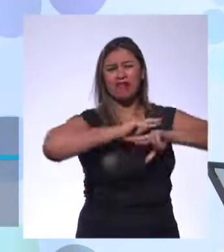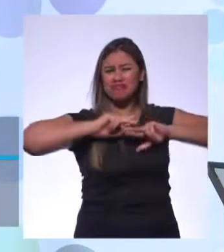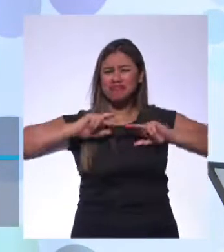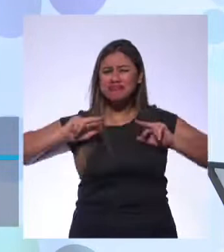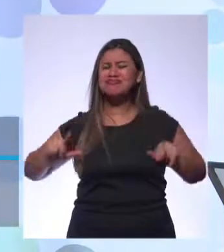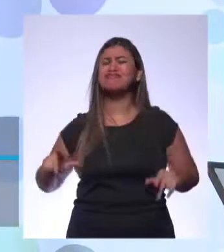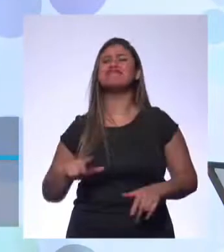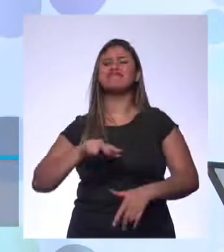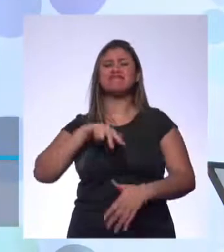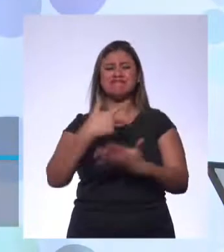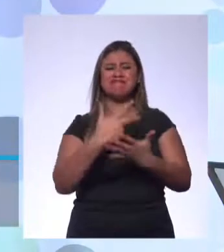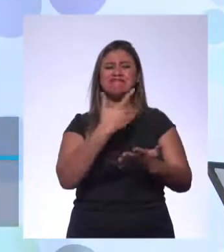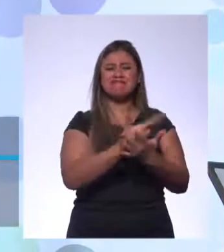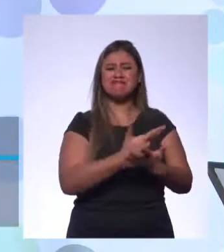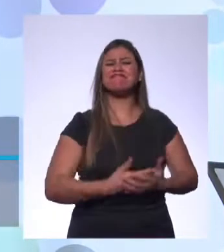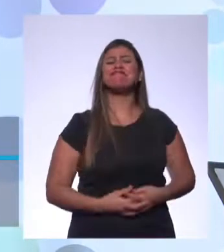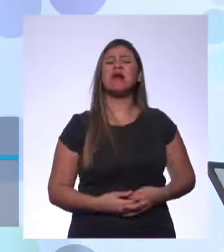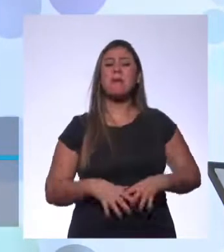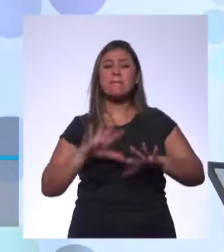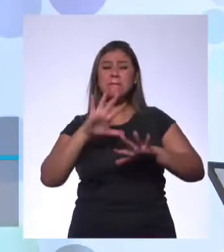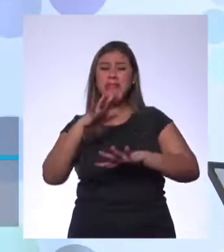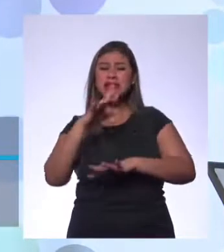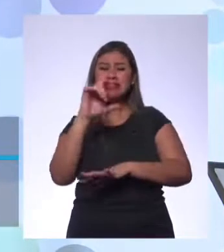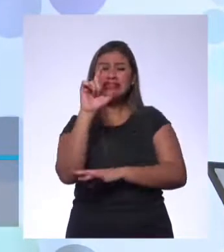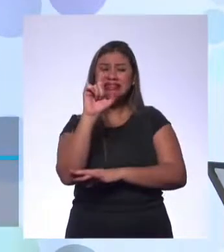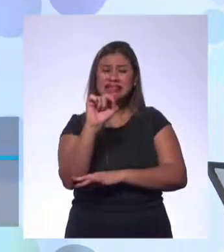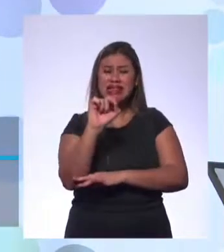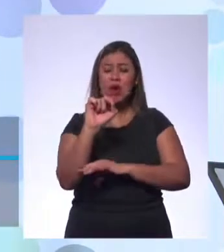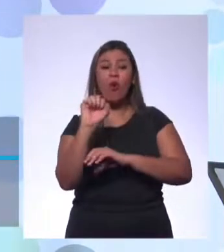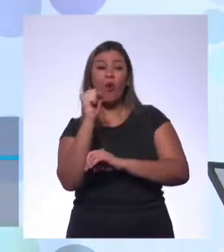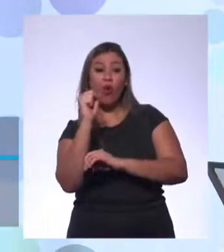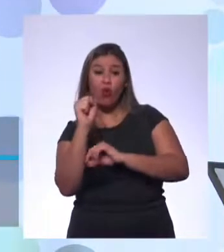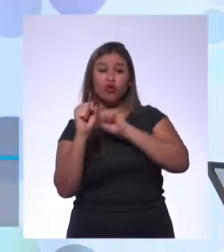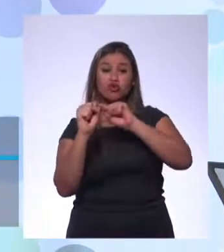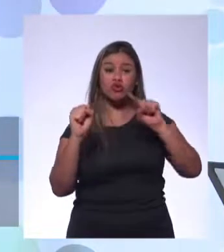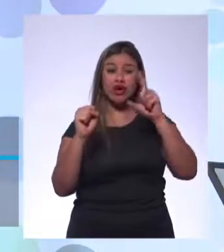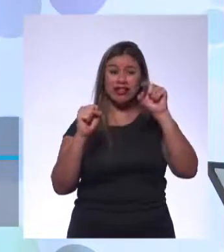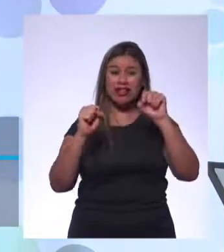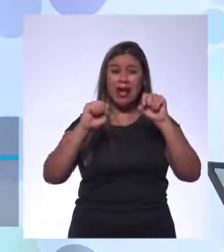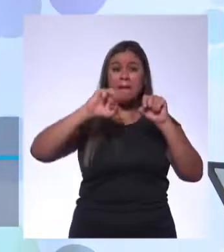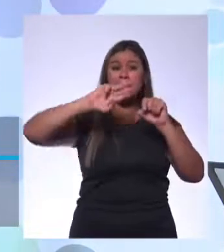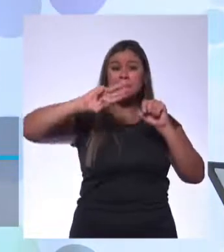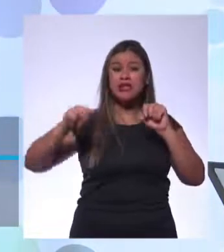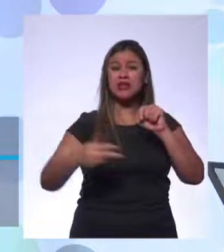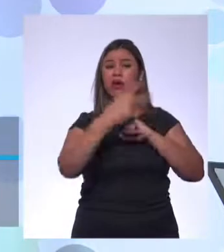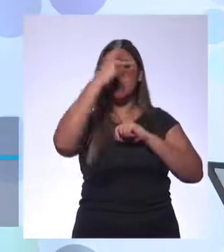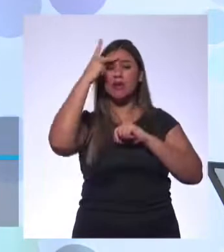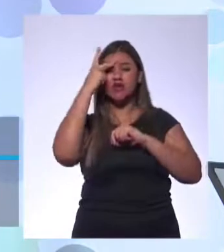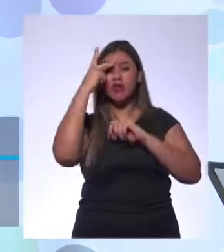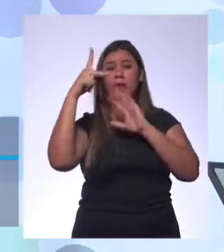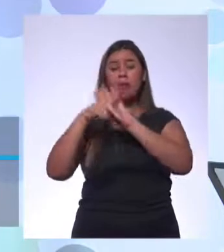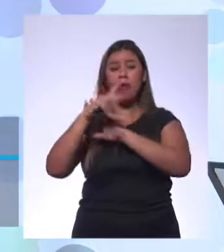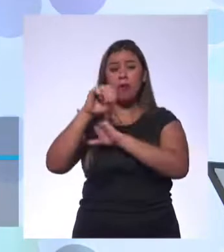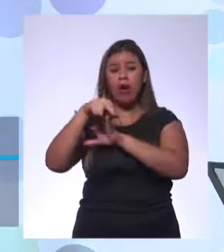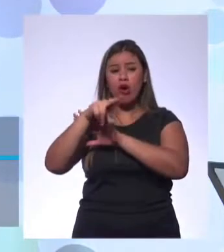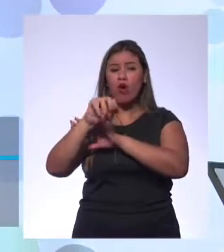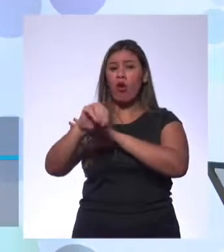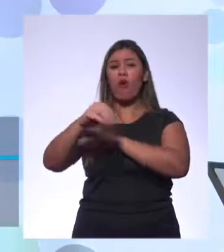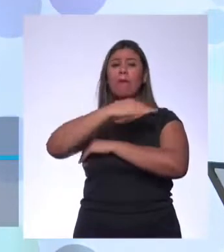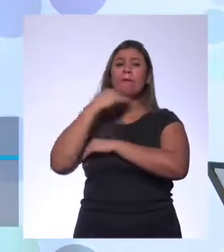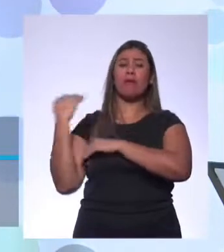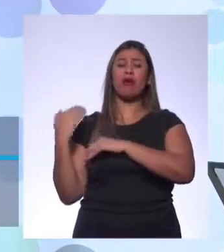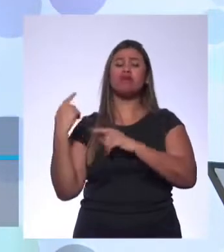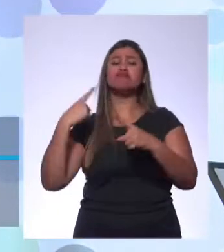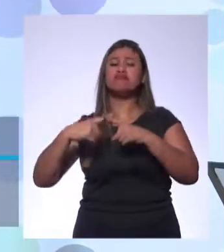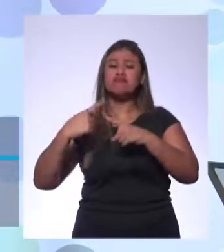Congo, né. Cerca de 10 milhões, de 8 a 10 milhões de congoleses morreram quando da ocupação belga ali